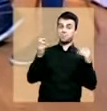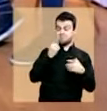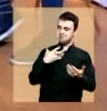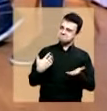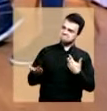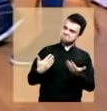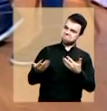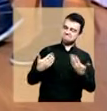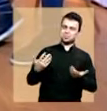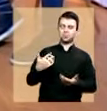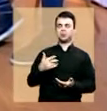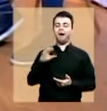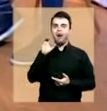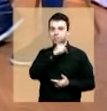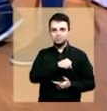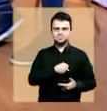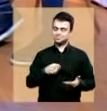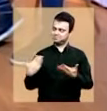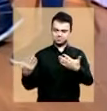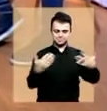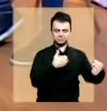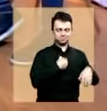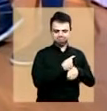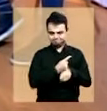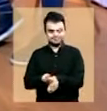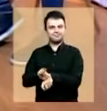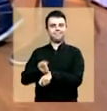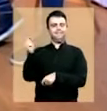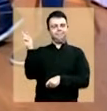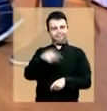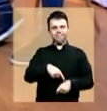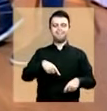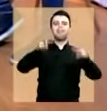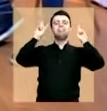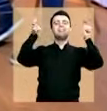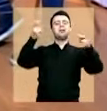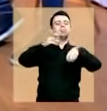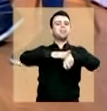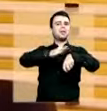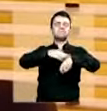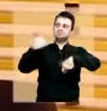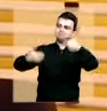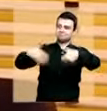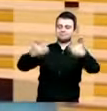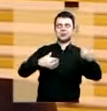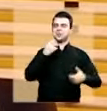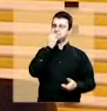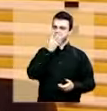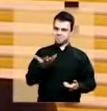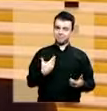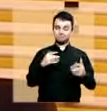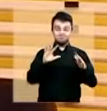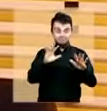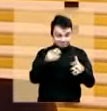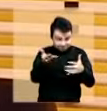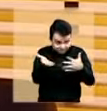ótimo, rendendo, passando o tempo rapidinho. Estamos gastando bem o nosso tempo. Nada de desperdício. A gente faz um breve